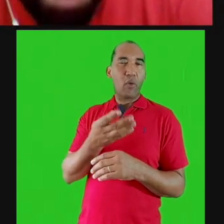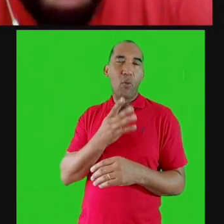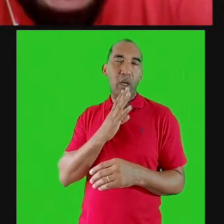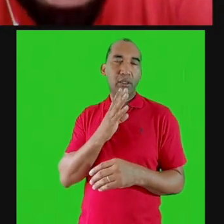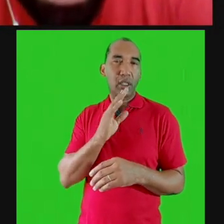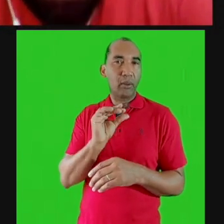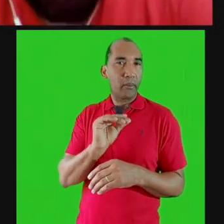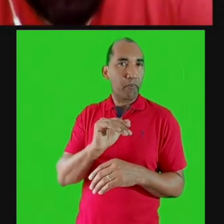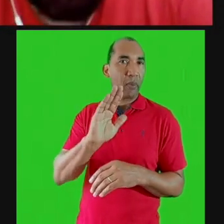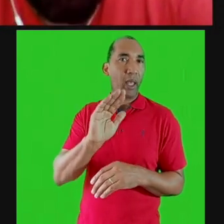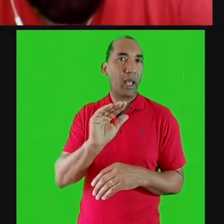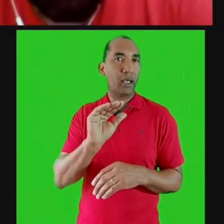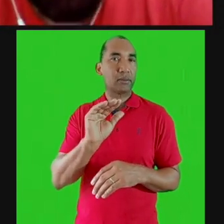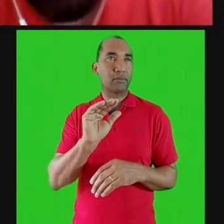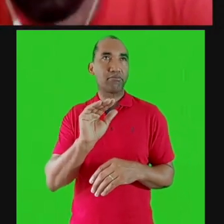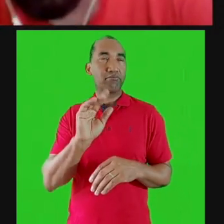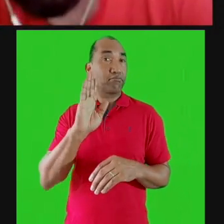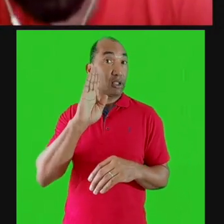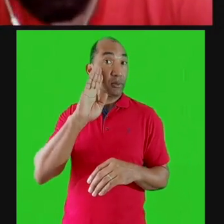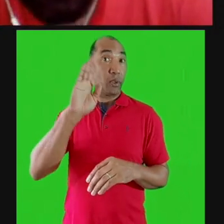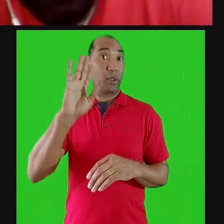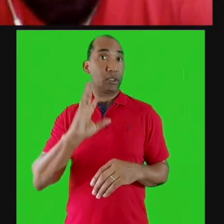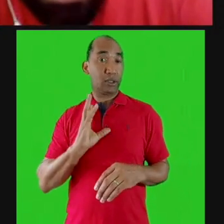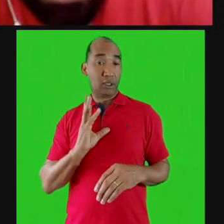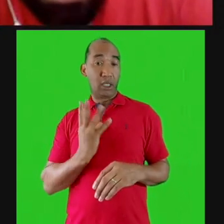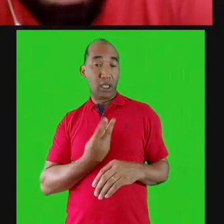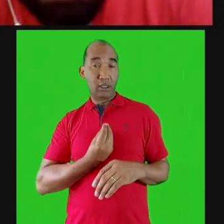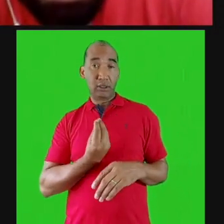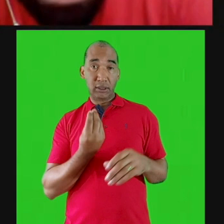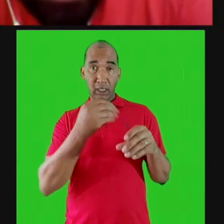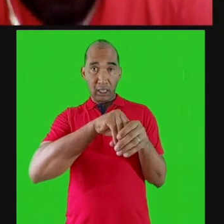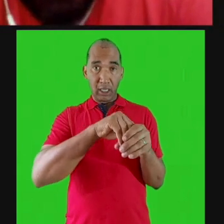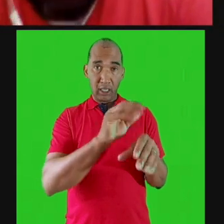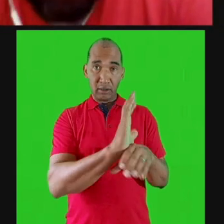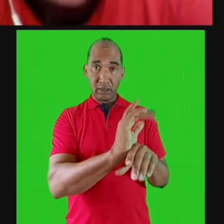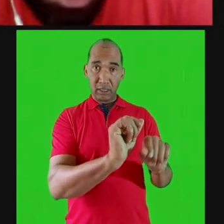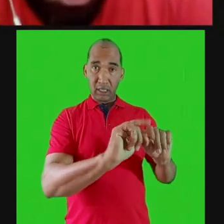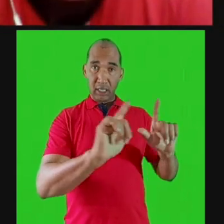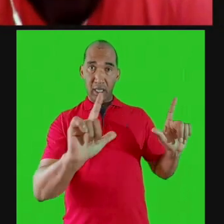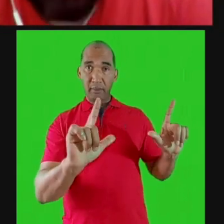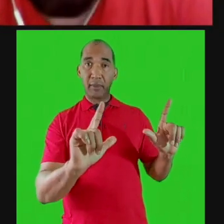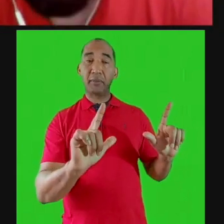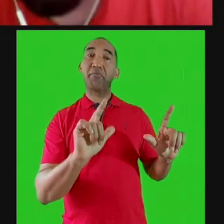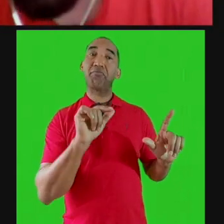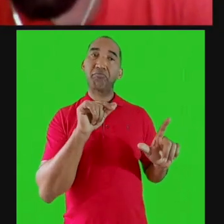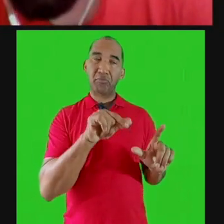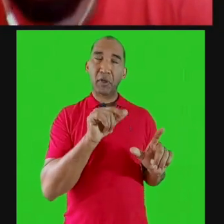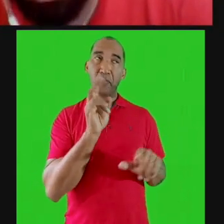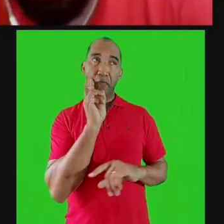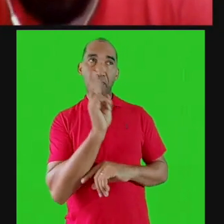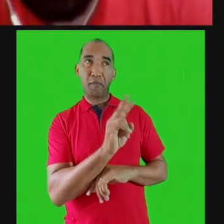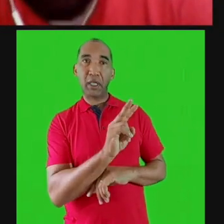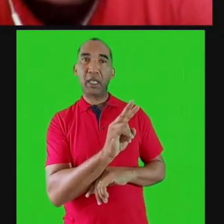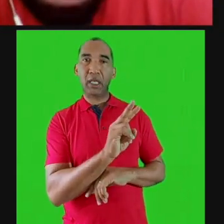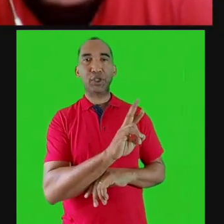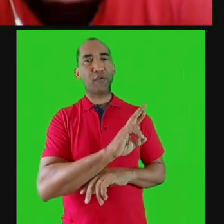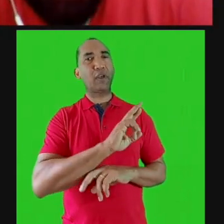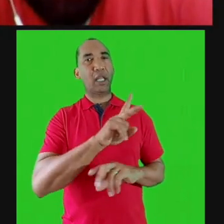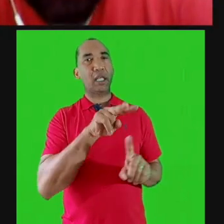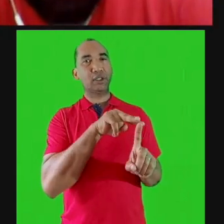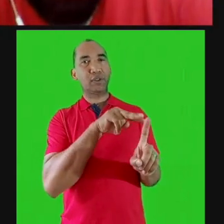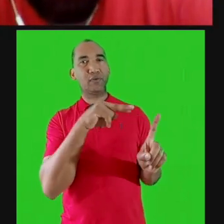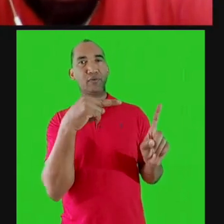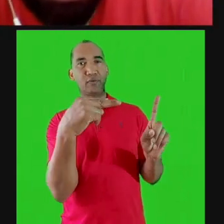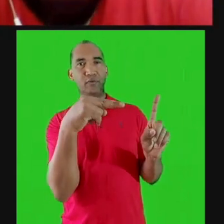um pouco mais, principalmente as pessoas transexuais dentro do cinema. Então, eu acho que hoje esse filme ele seria visto com outros olhos,